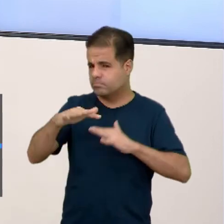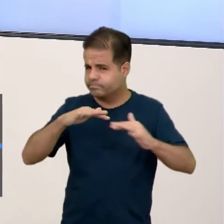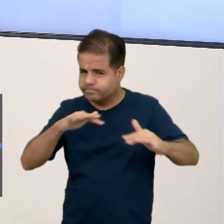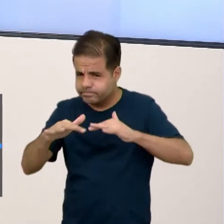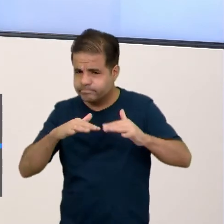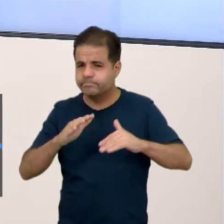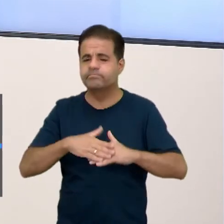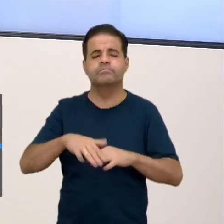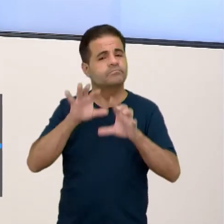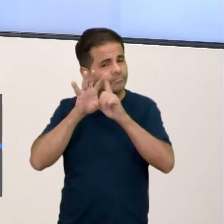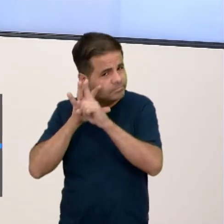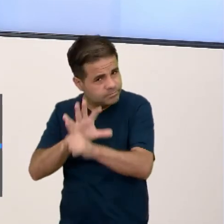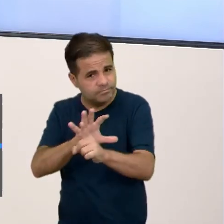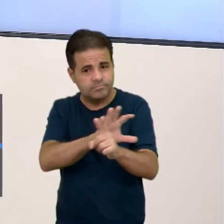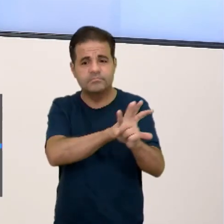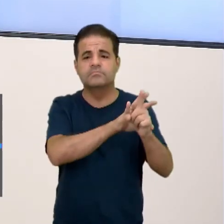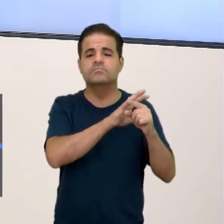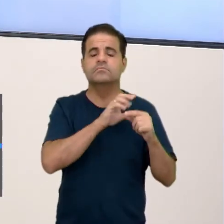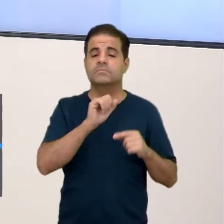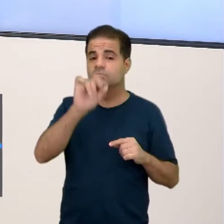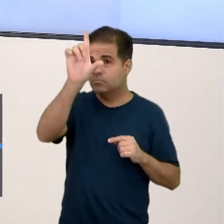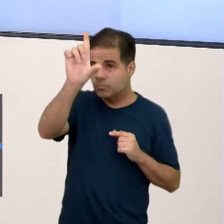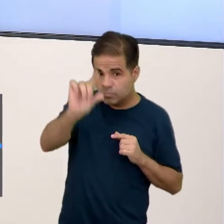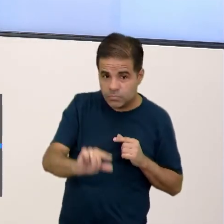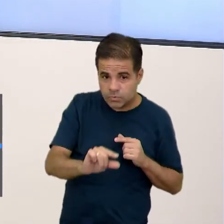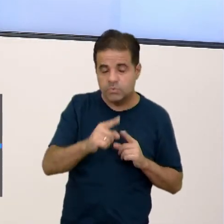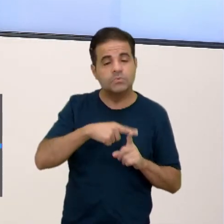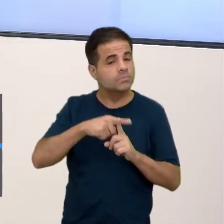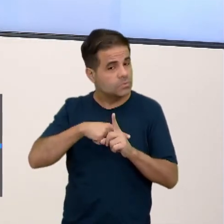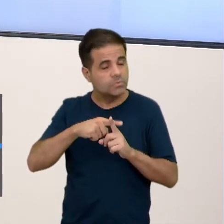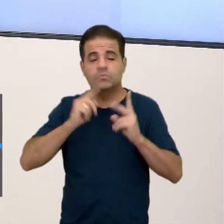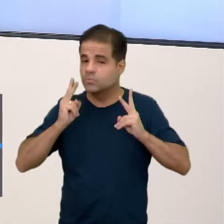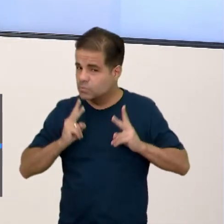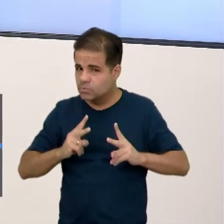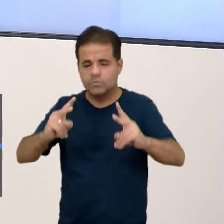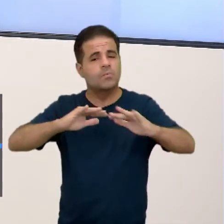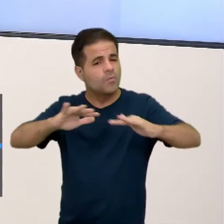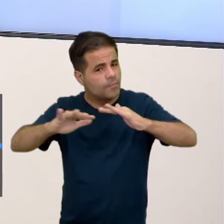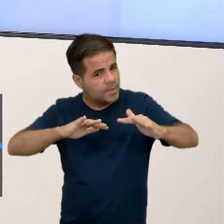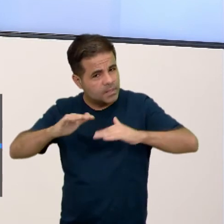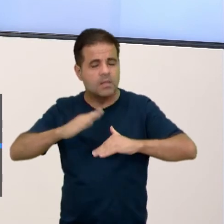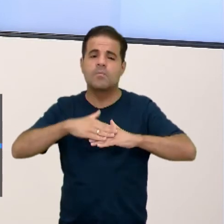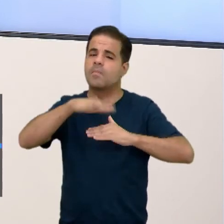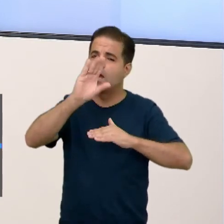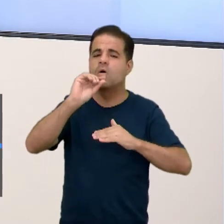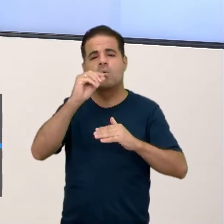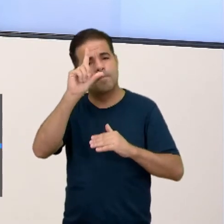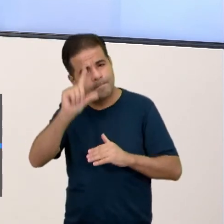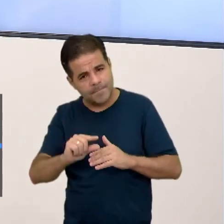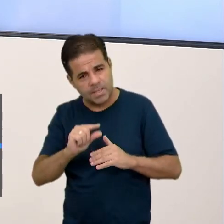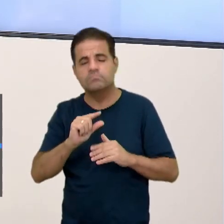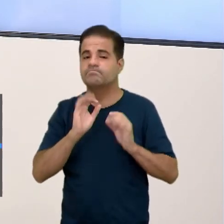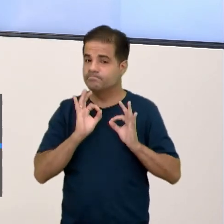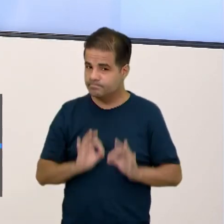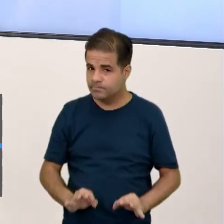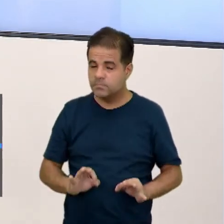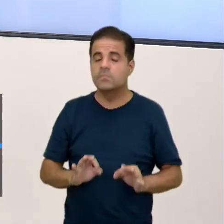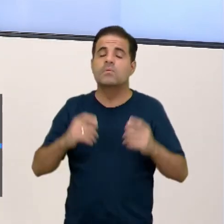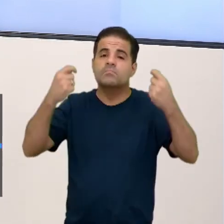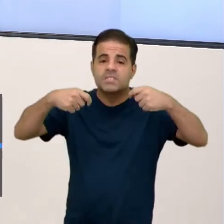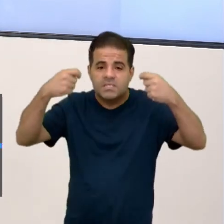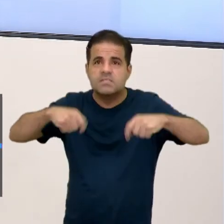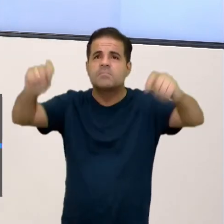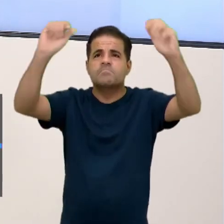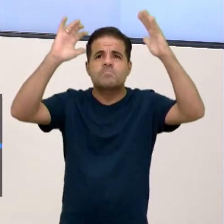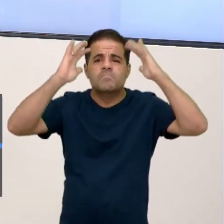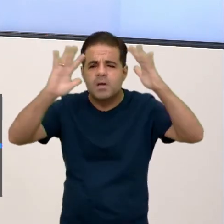mais pressão. Caso você diminua a temperatura, ele continua movimentando menos ainda. Tá certo? Então, a gente tem que pensar,